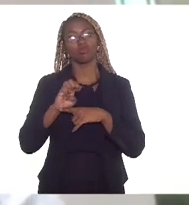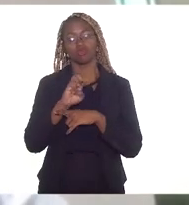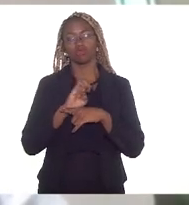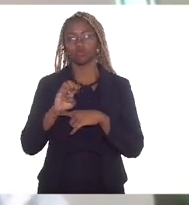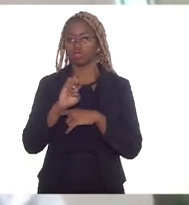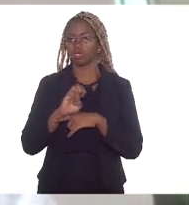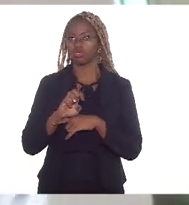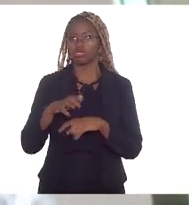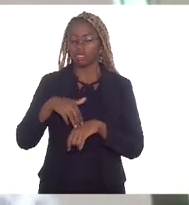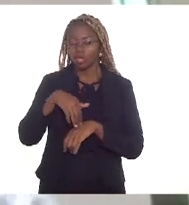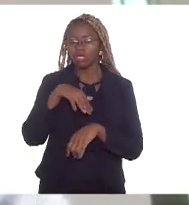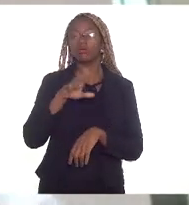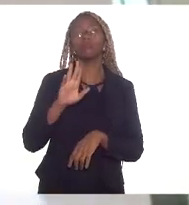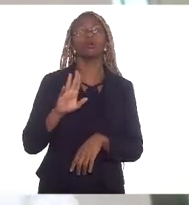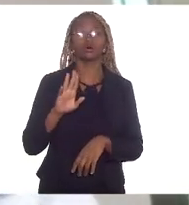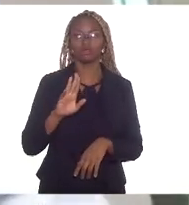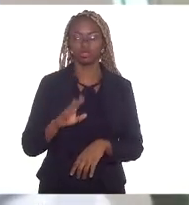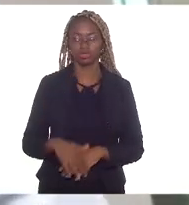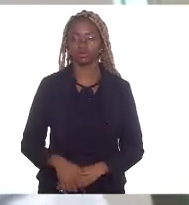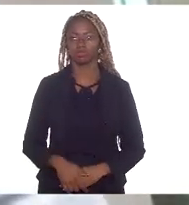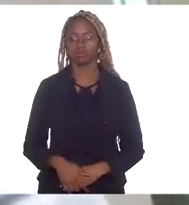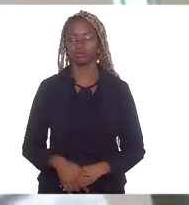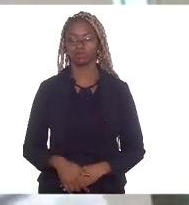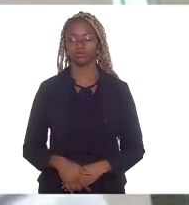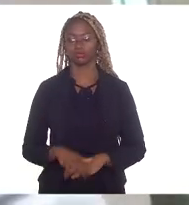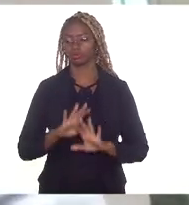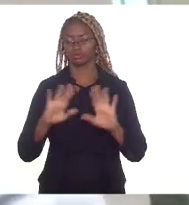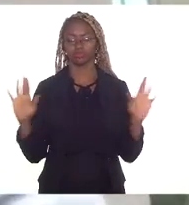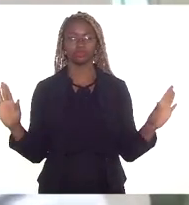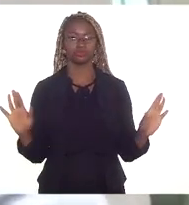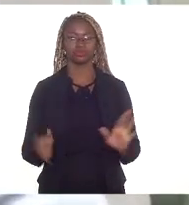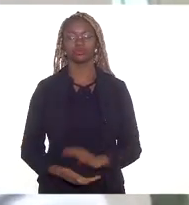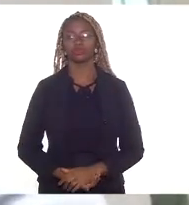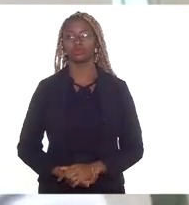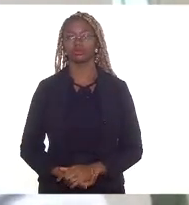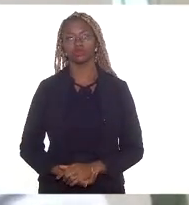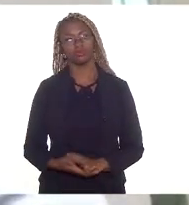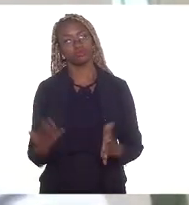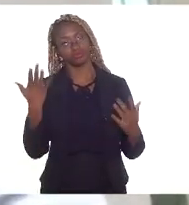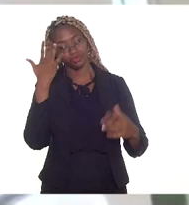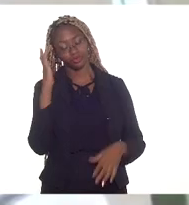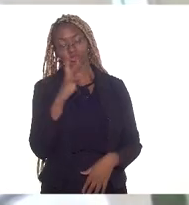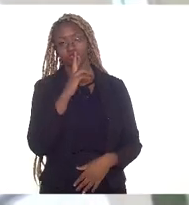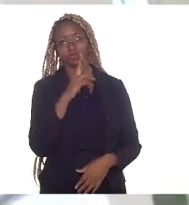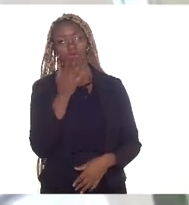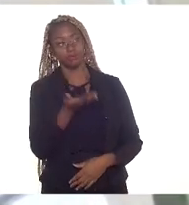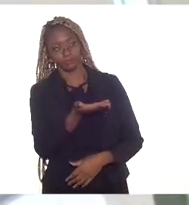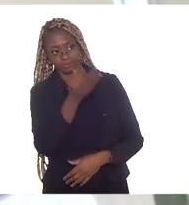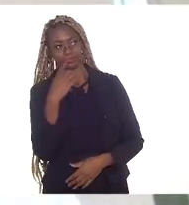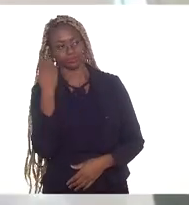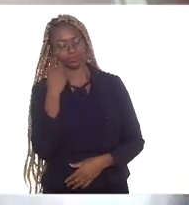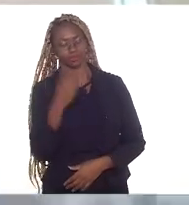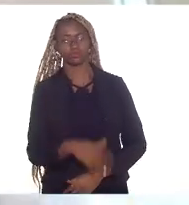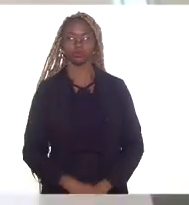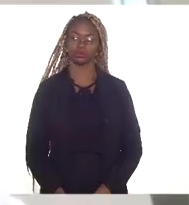que o Poder Executivo. São essas as minhas palavras, senhores. Espero que eu tenha respondido ao senhor, deputado.